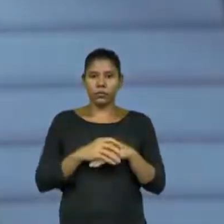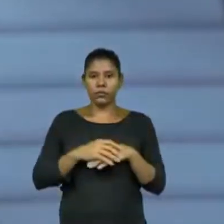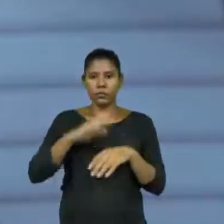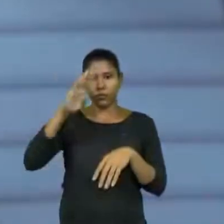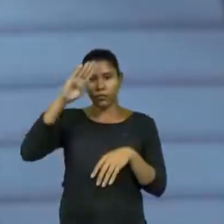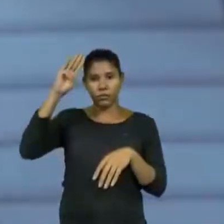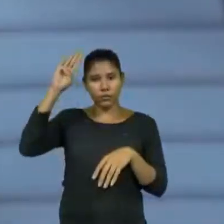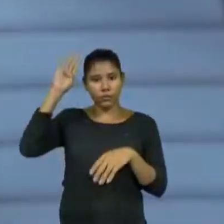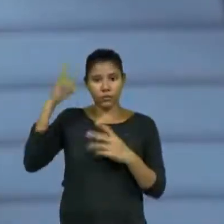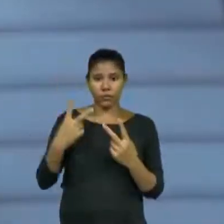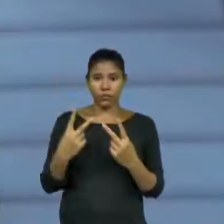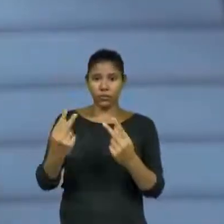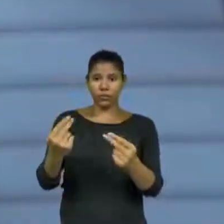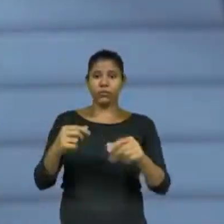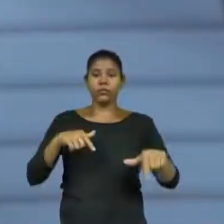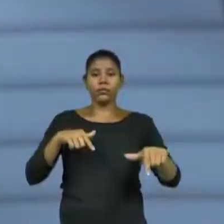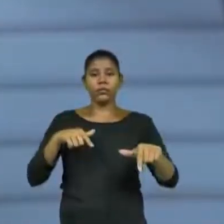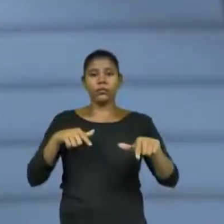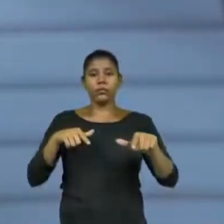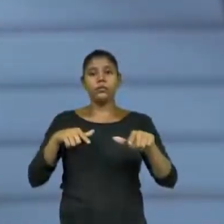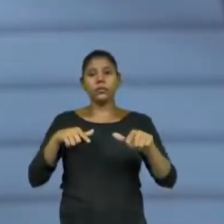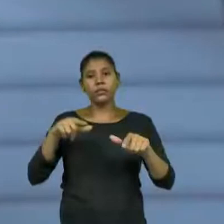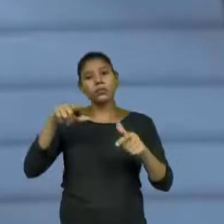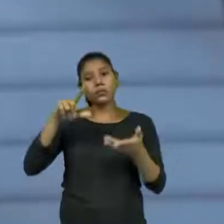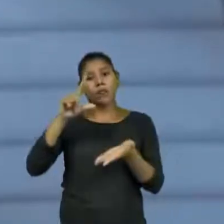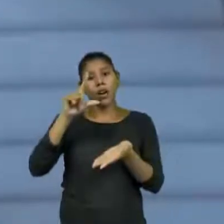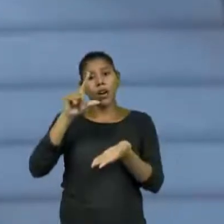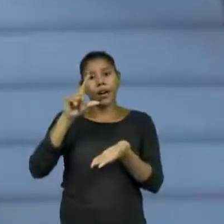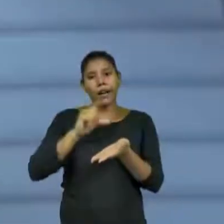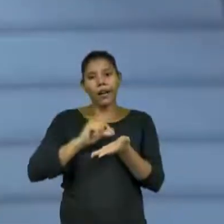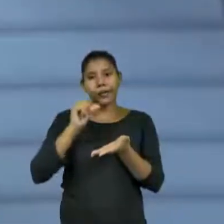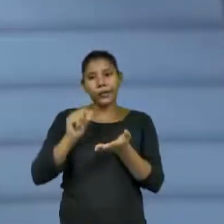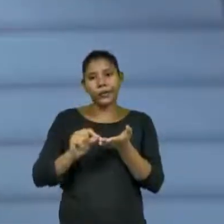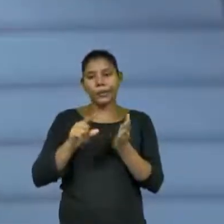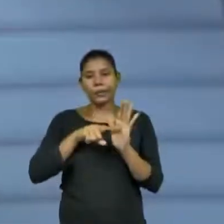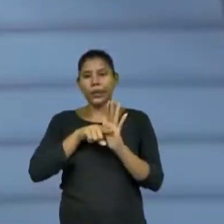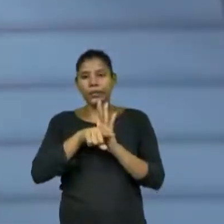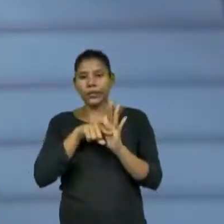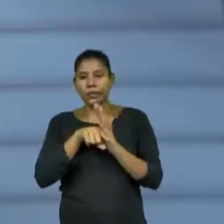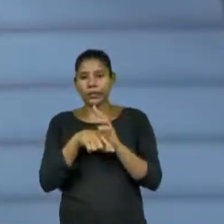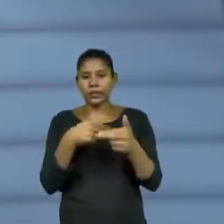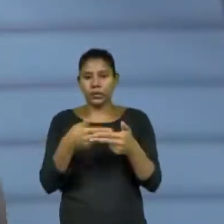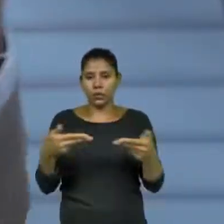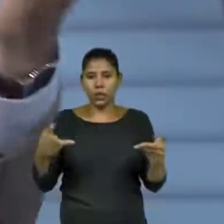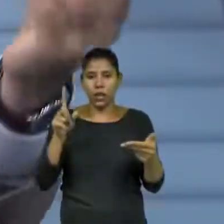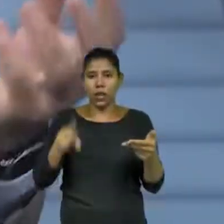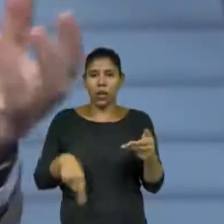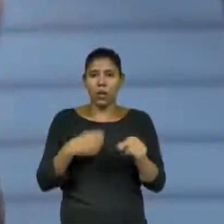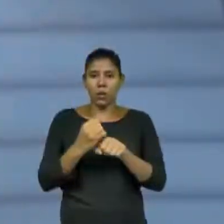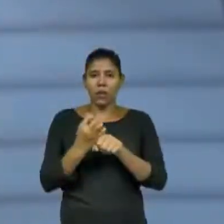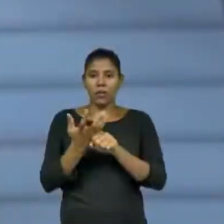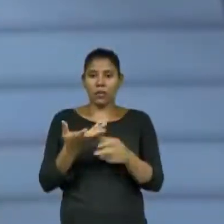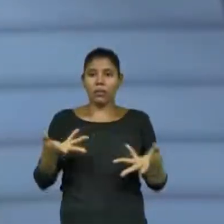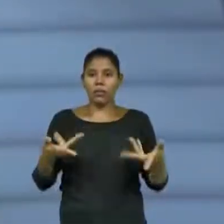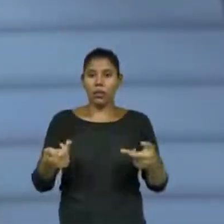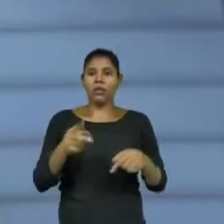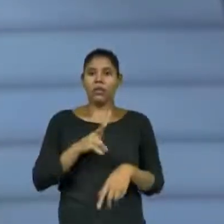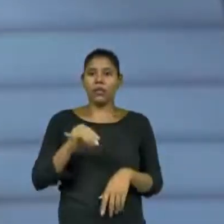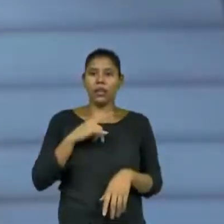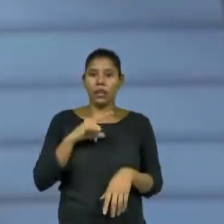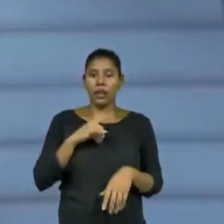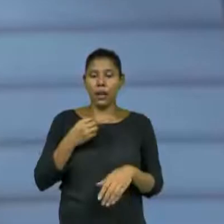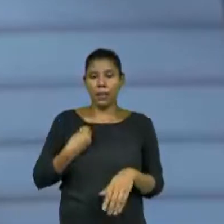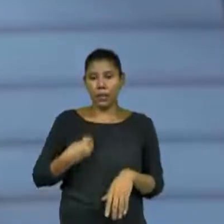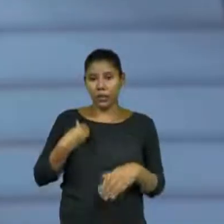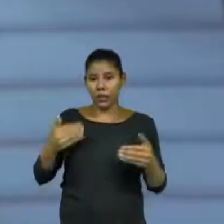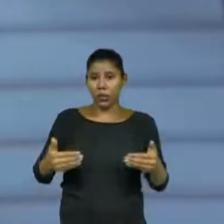uma premiação de trabalhos acadêmicos, de pesquisa. Eu diria que é um evento assim. Vamos ter a presença do ministro do Meio Ambiente